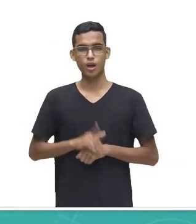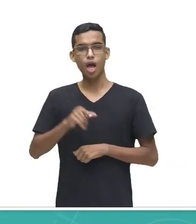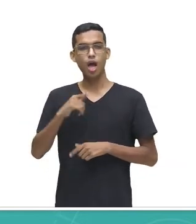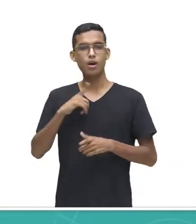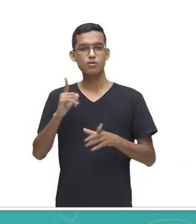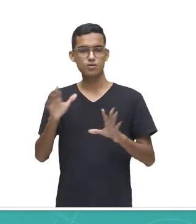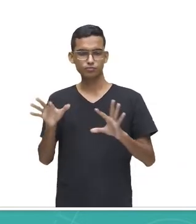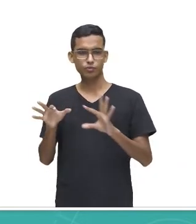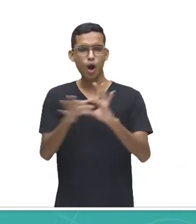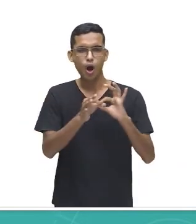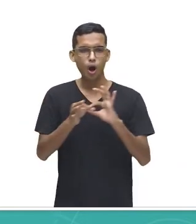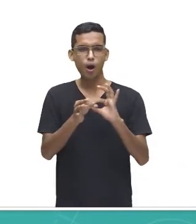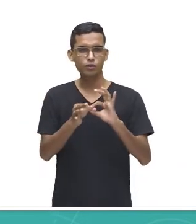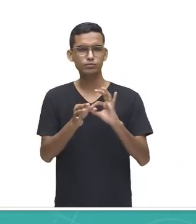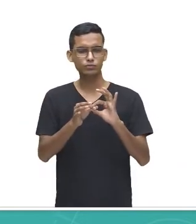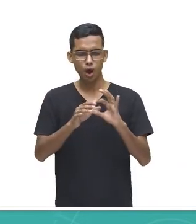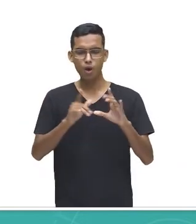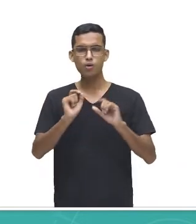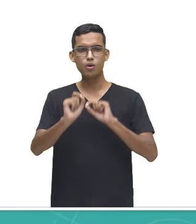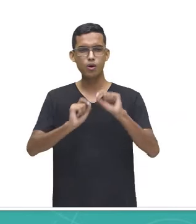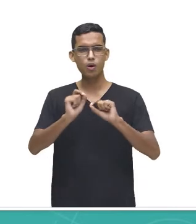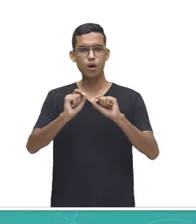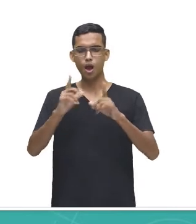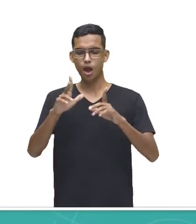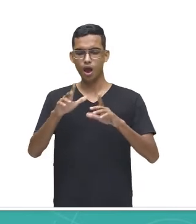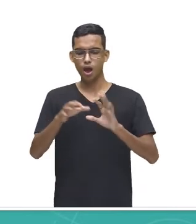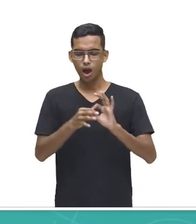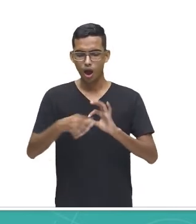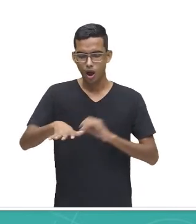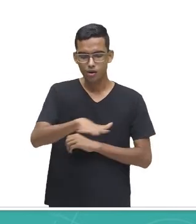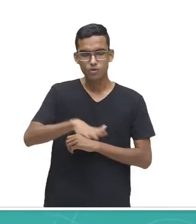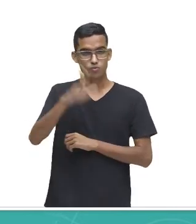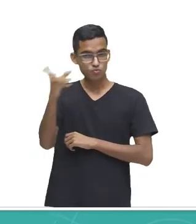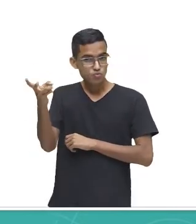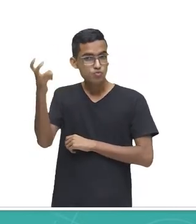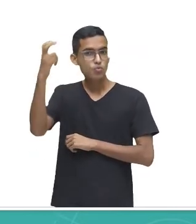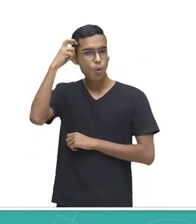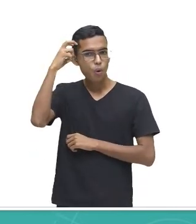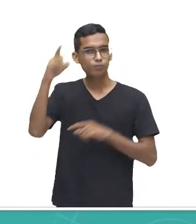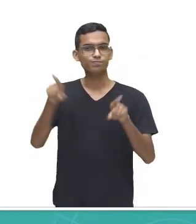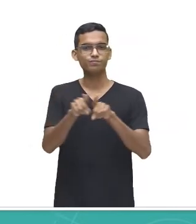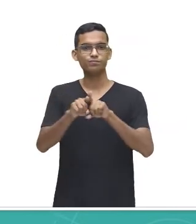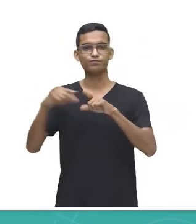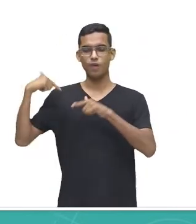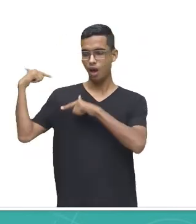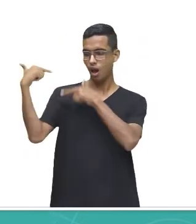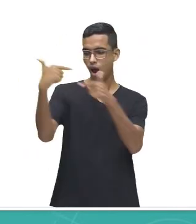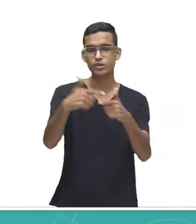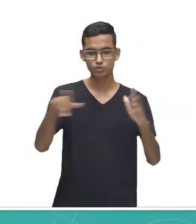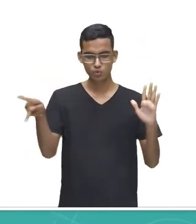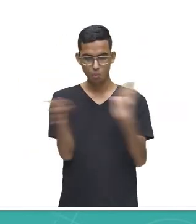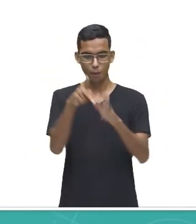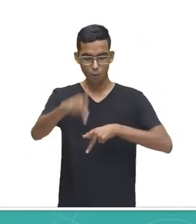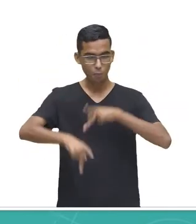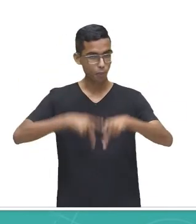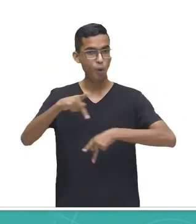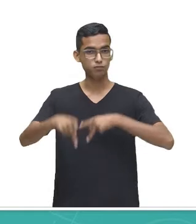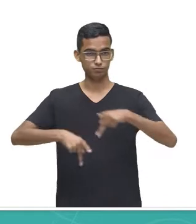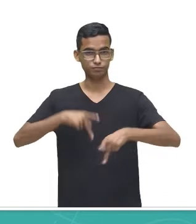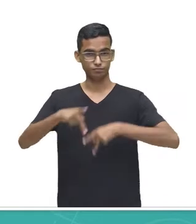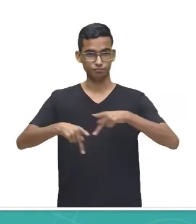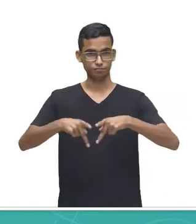fenômeno religioso, à cultura e à tradição de um povo. Agora olhem aqui para mim, acompanhem